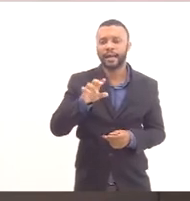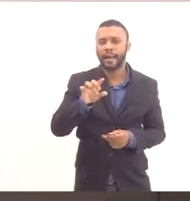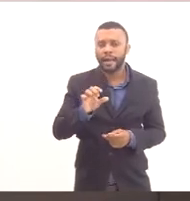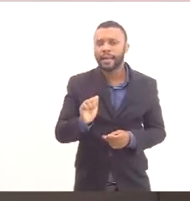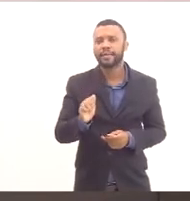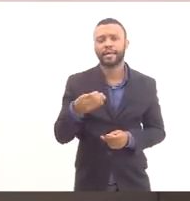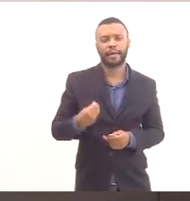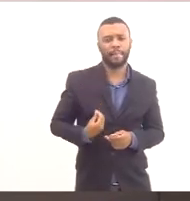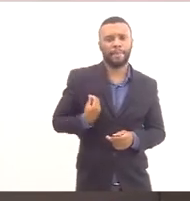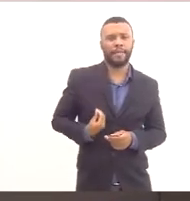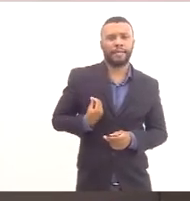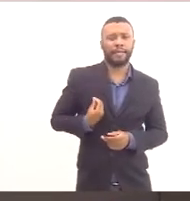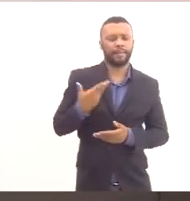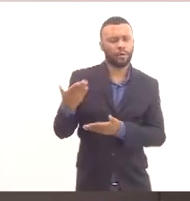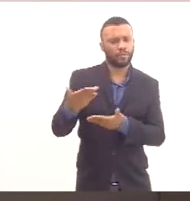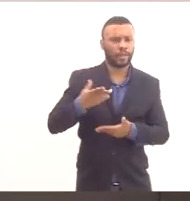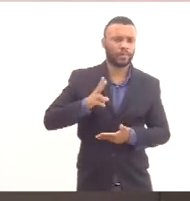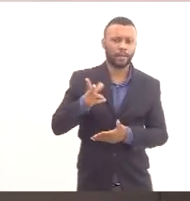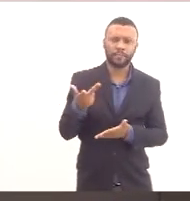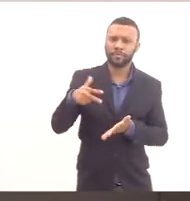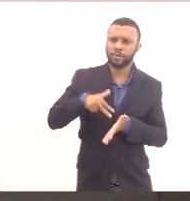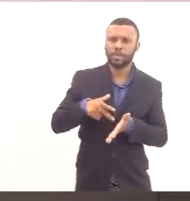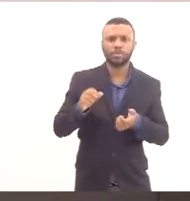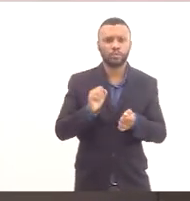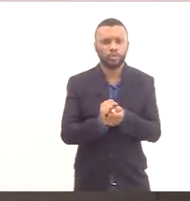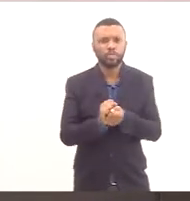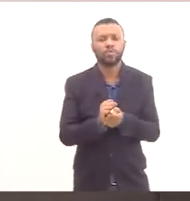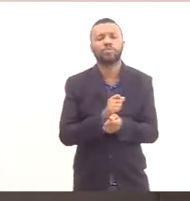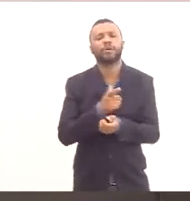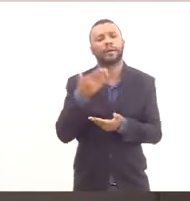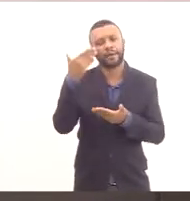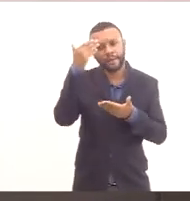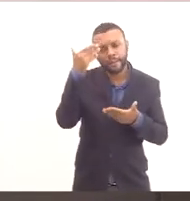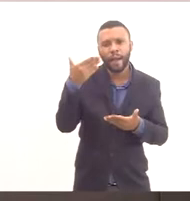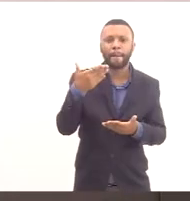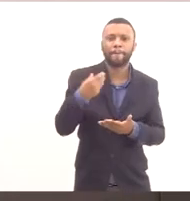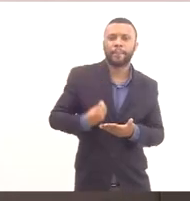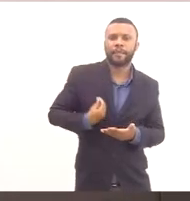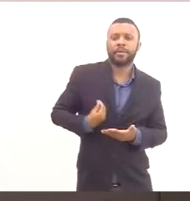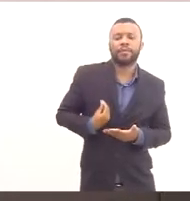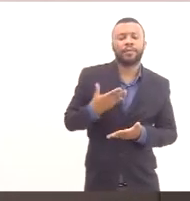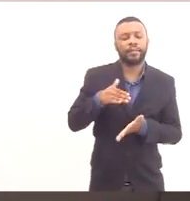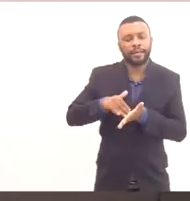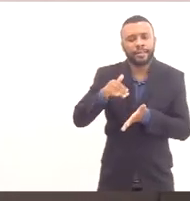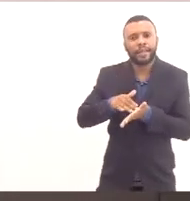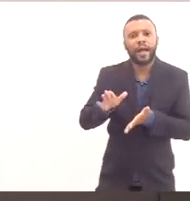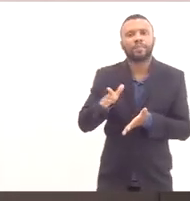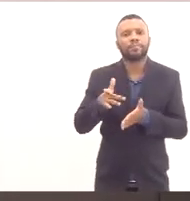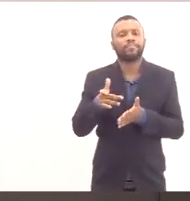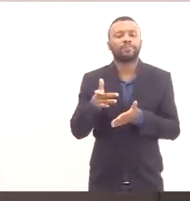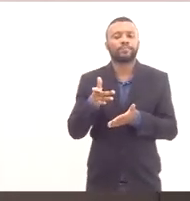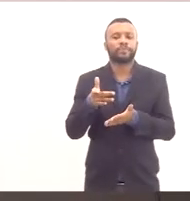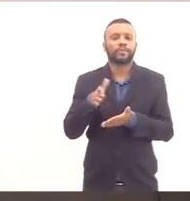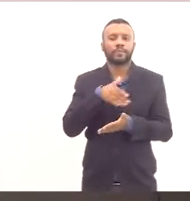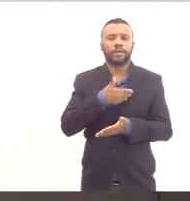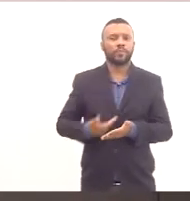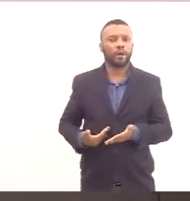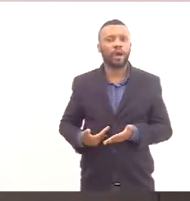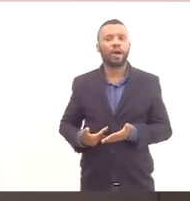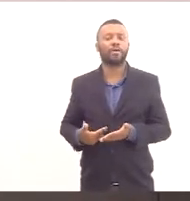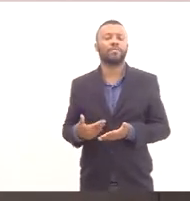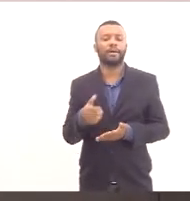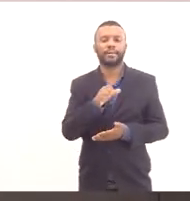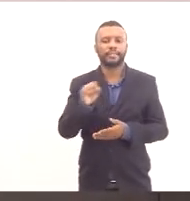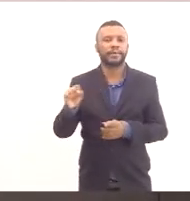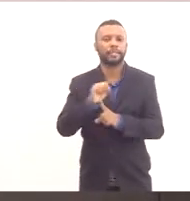convidados sempre estiveram aqui conosco agradecer a presença do secretário de estado a ciência social Direitos Humanos